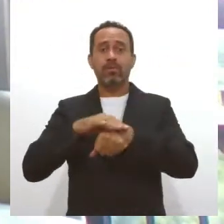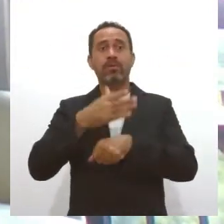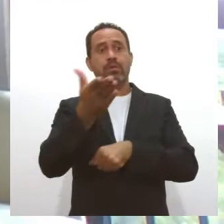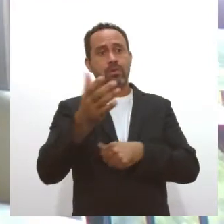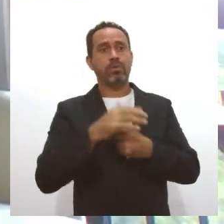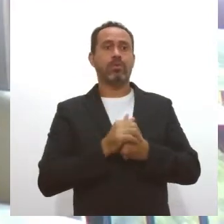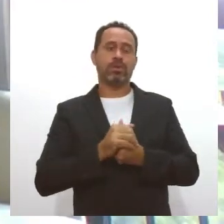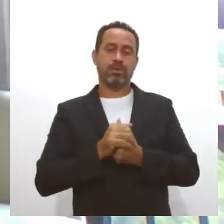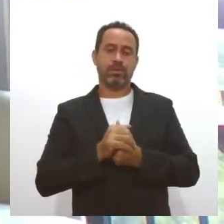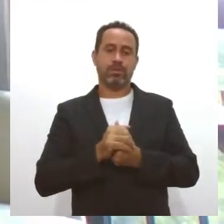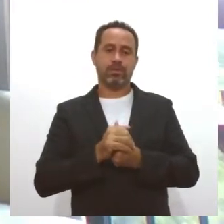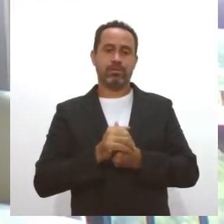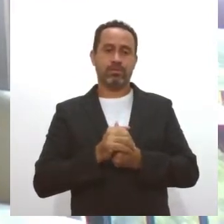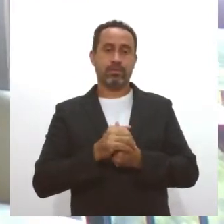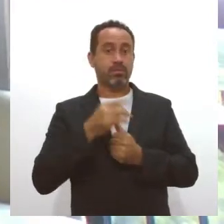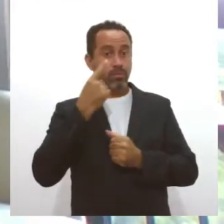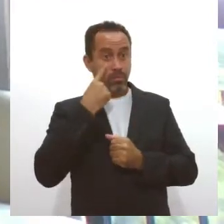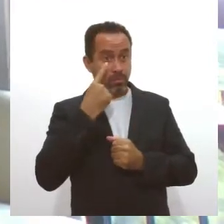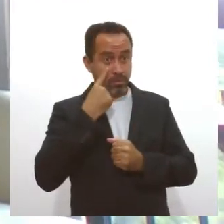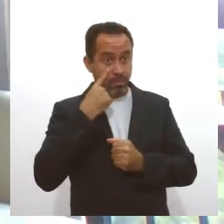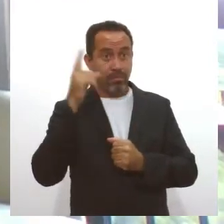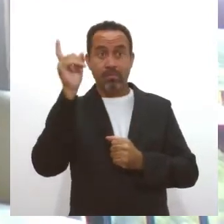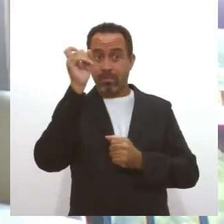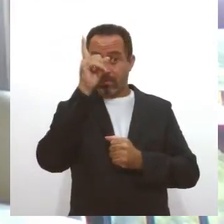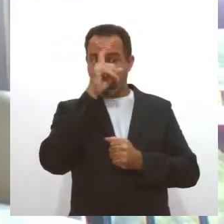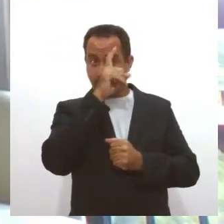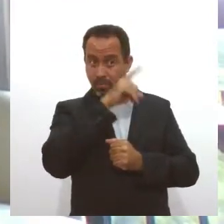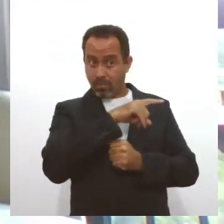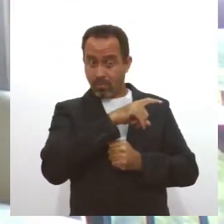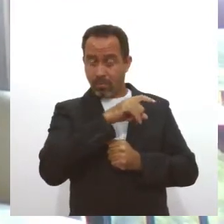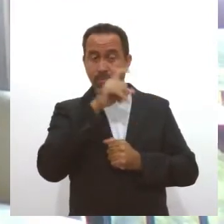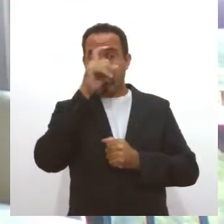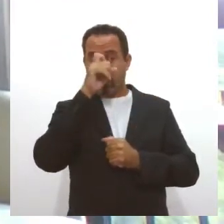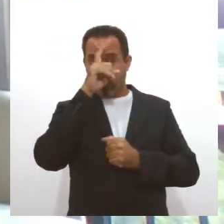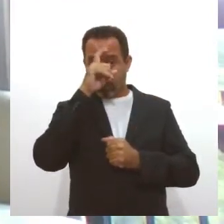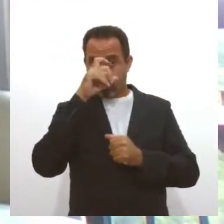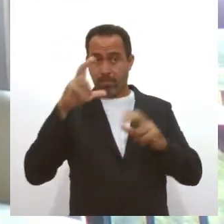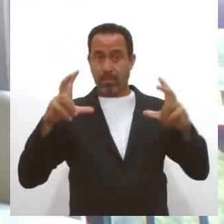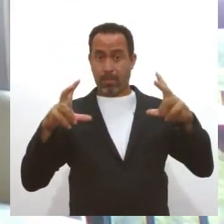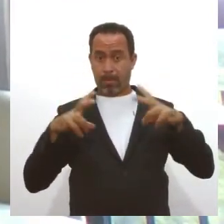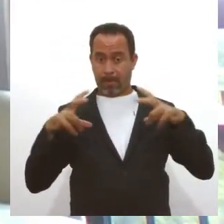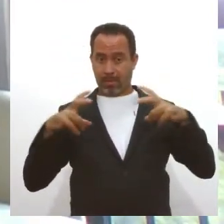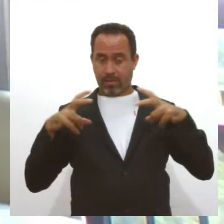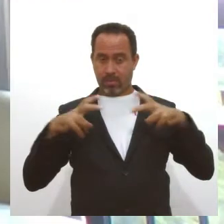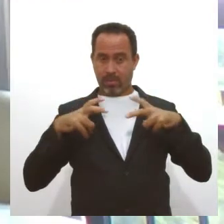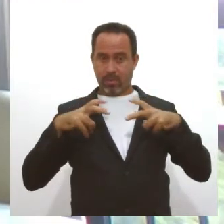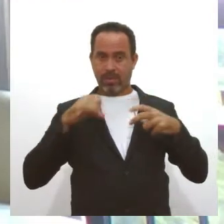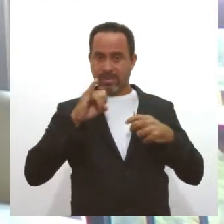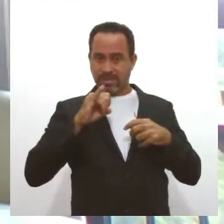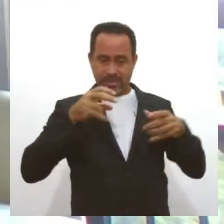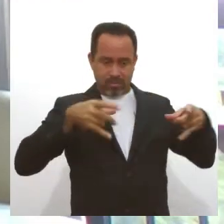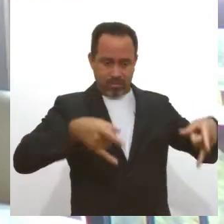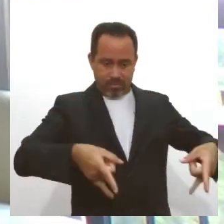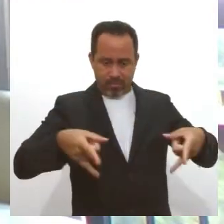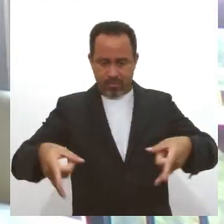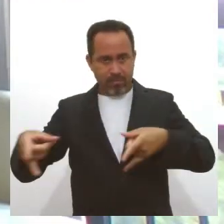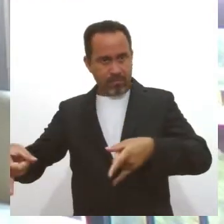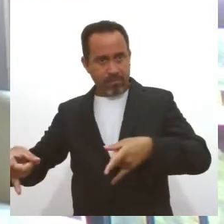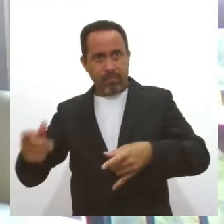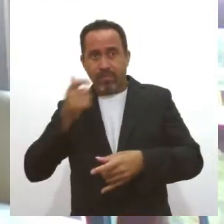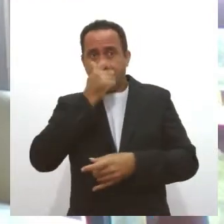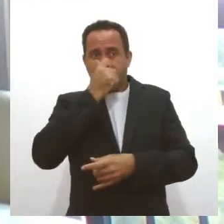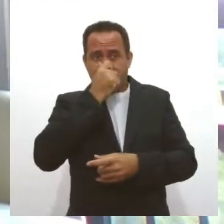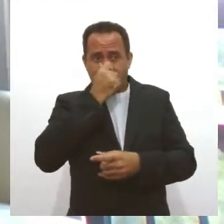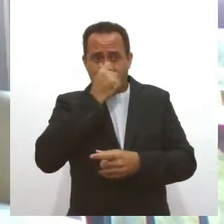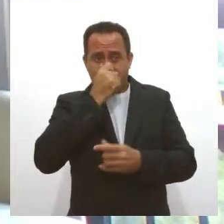Então, nós estamos vendo essa dificuldade, né? E o hospital da rede privada, se não tiver leito, se estiver extrapolando a sua